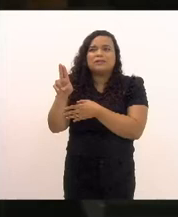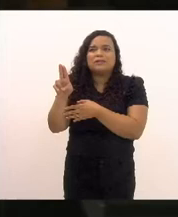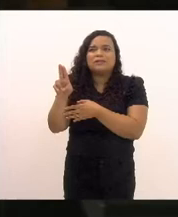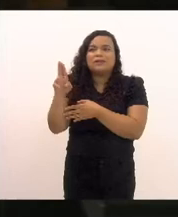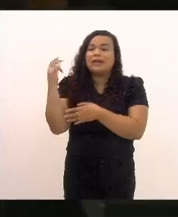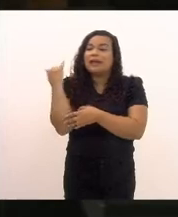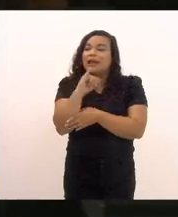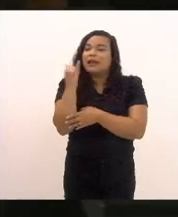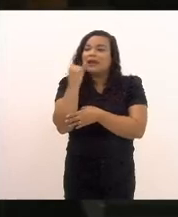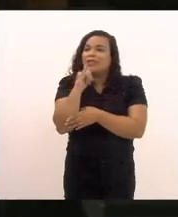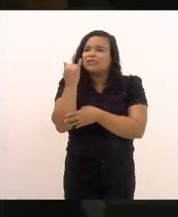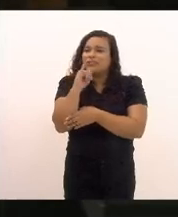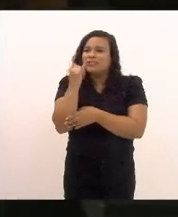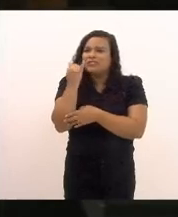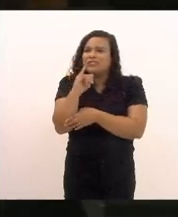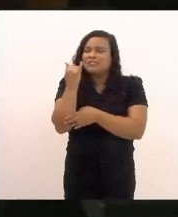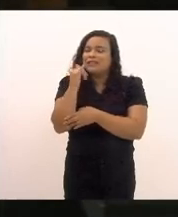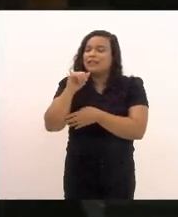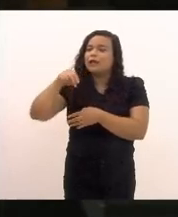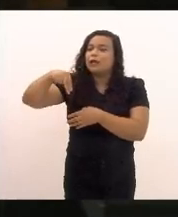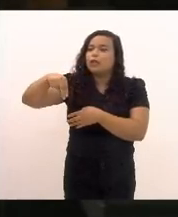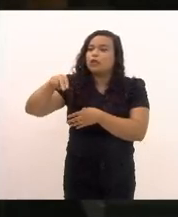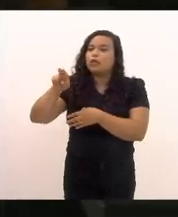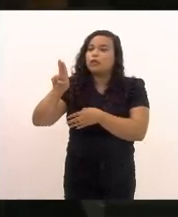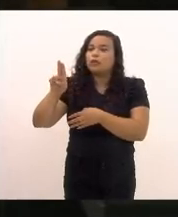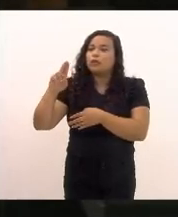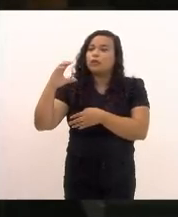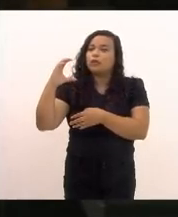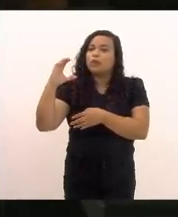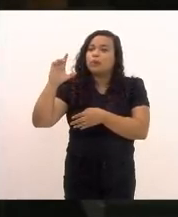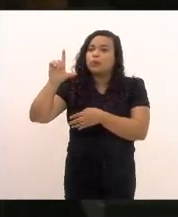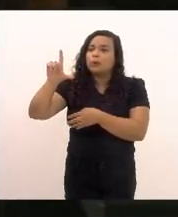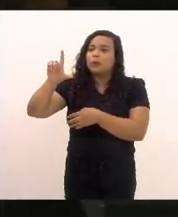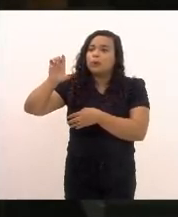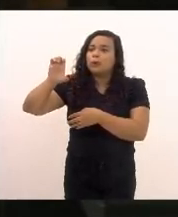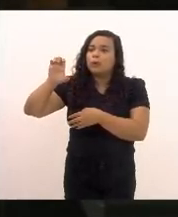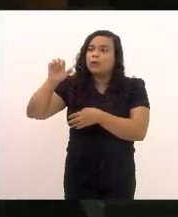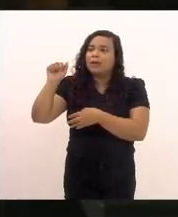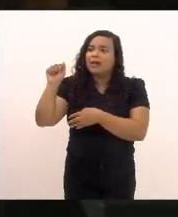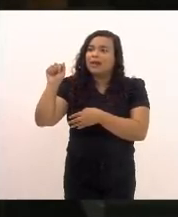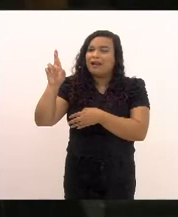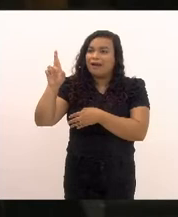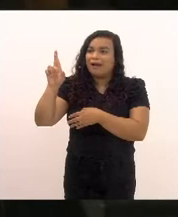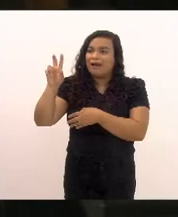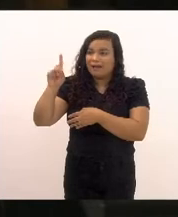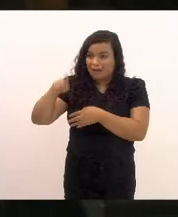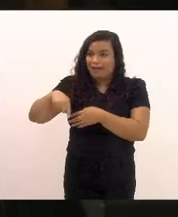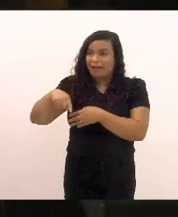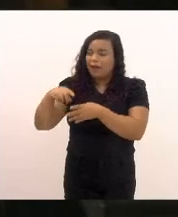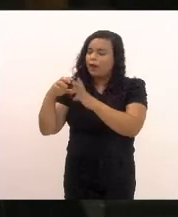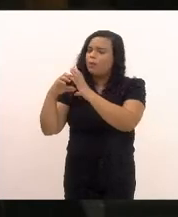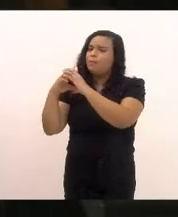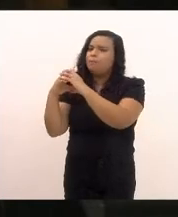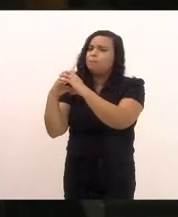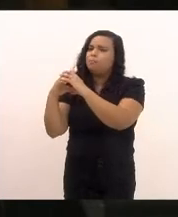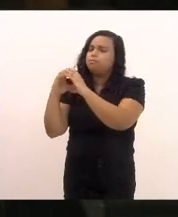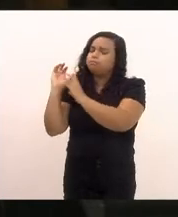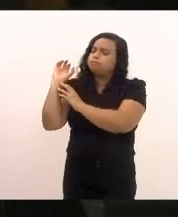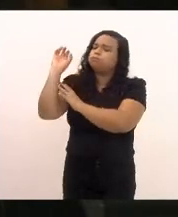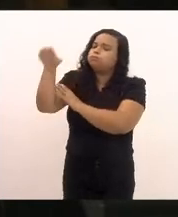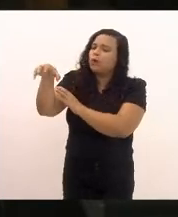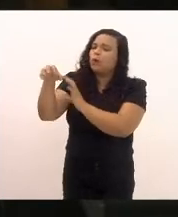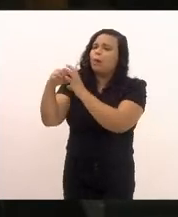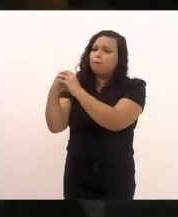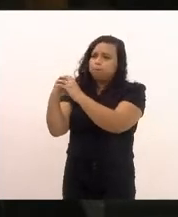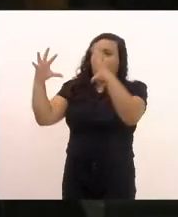da energia nuclear naquilo que intitulamos de bomba atômica.